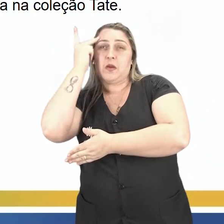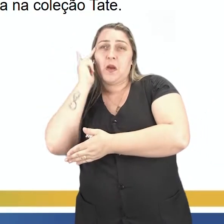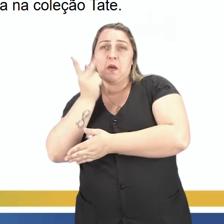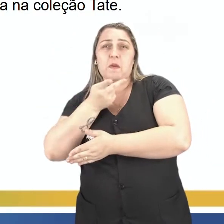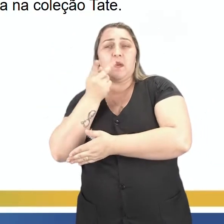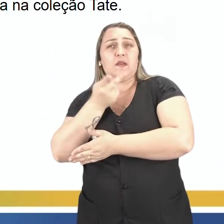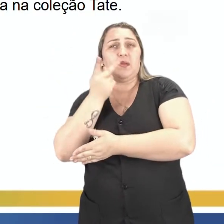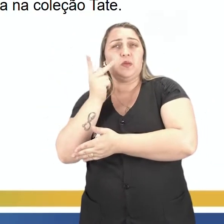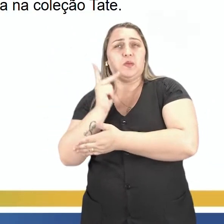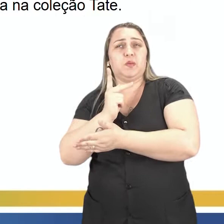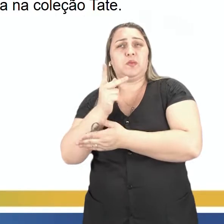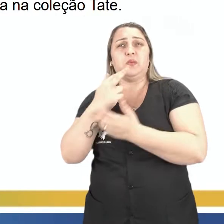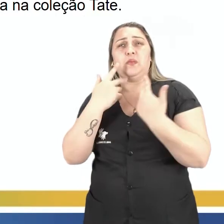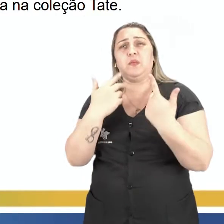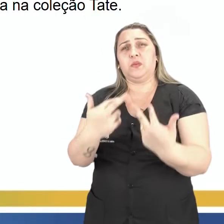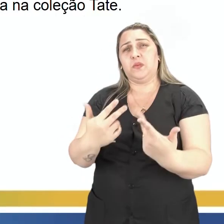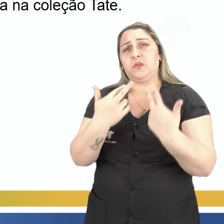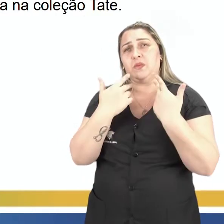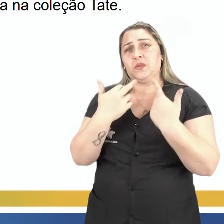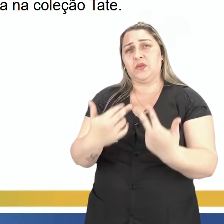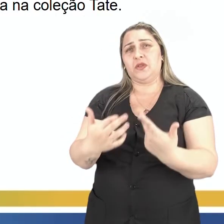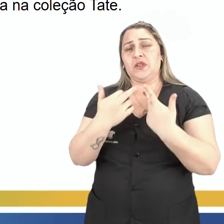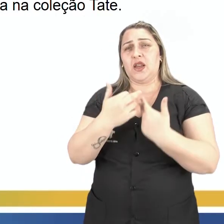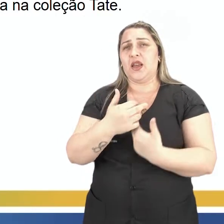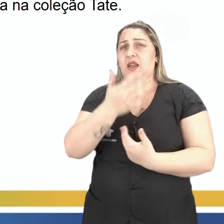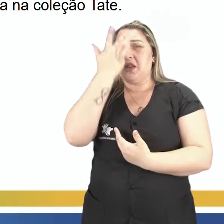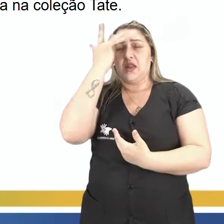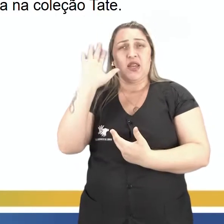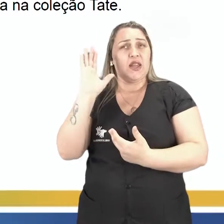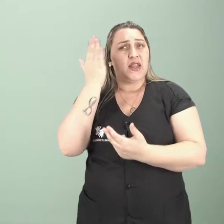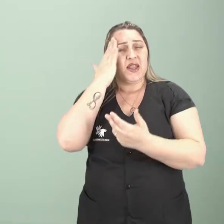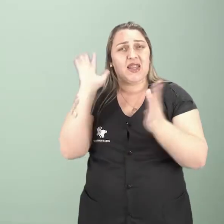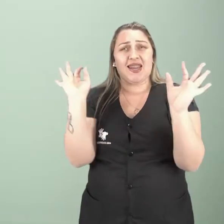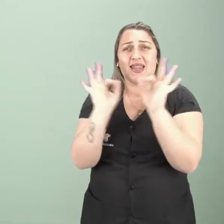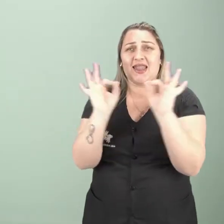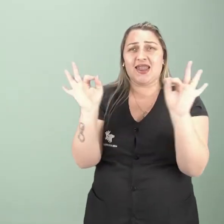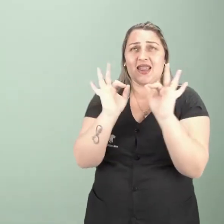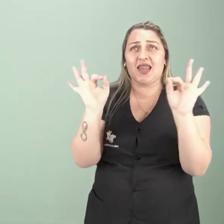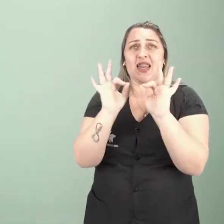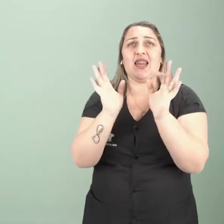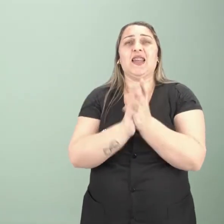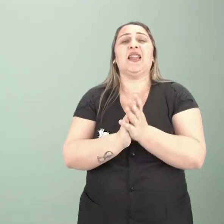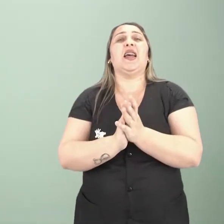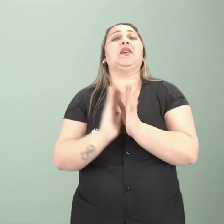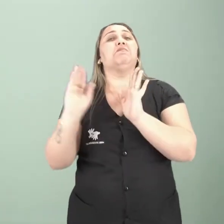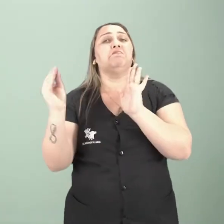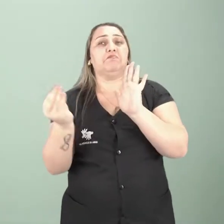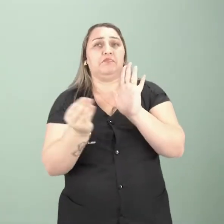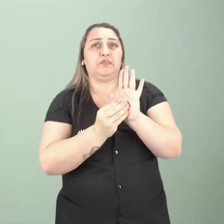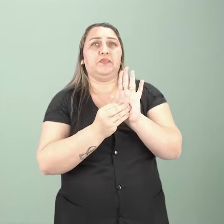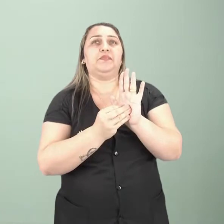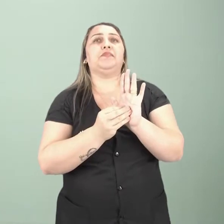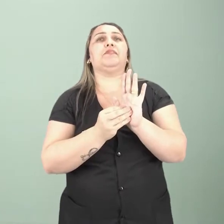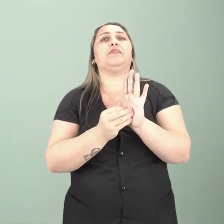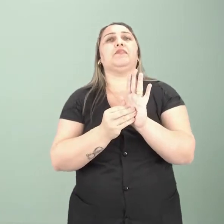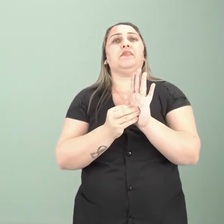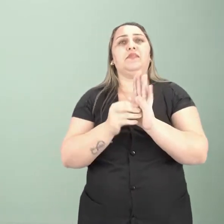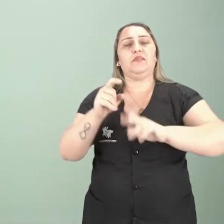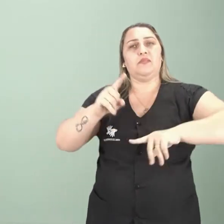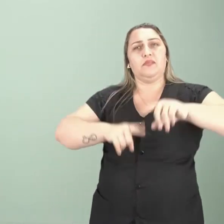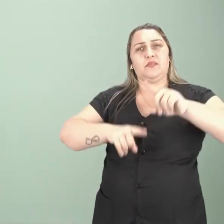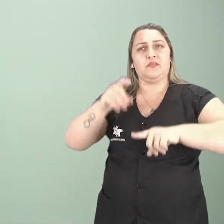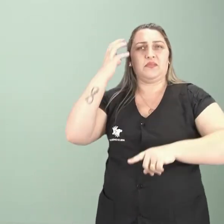a falar várias línguas, né, ao mesmo tempo e ninguém mais se entendia. E aí ele coloca o quê? Objetos